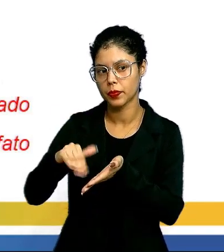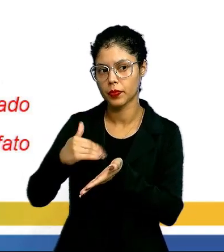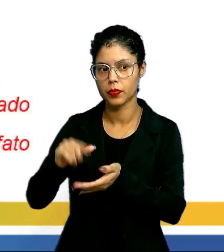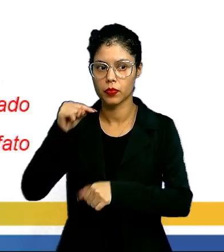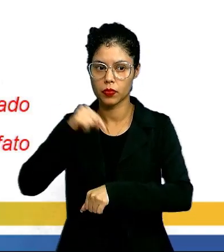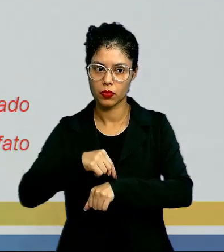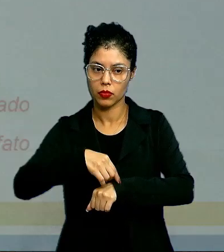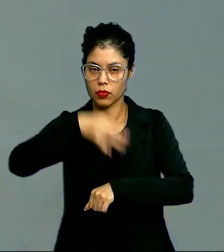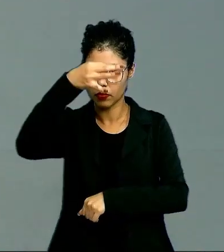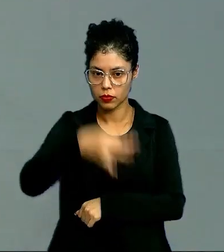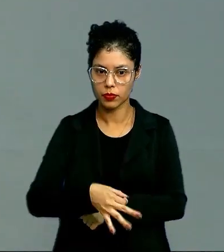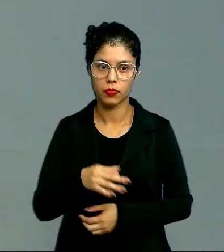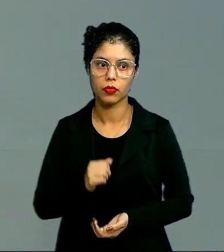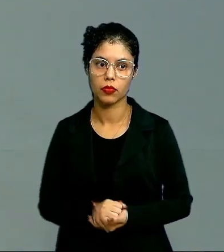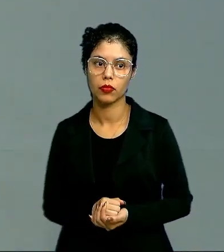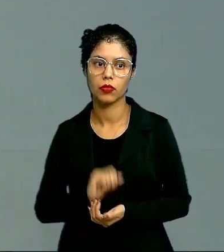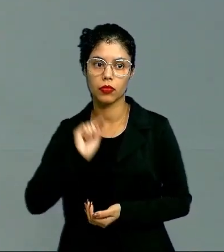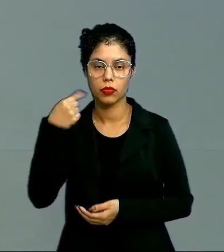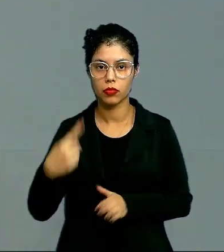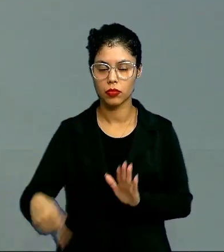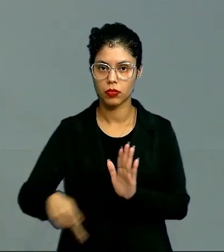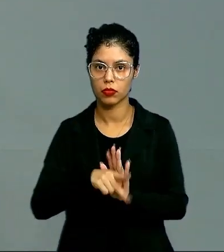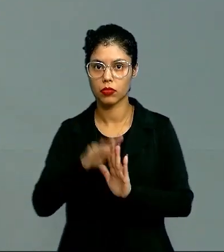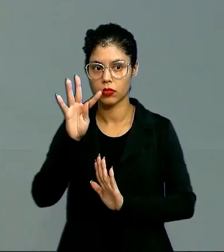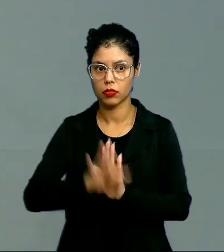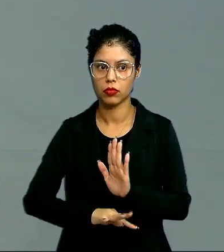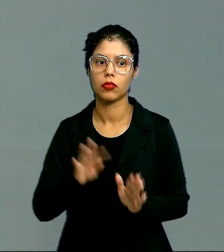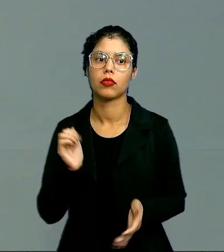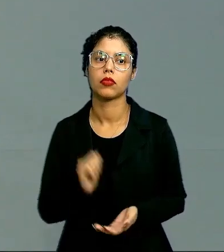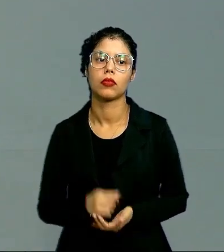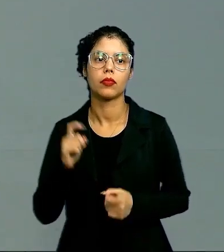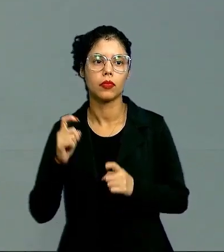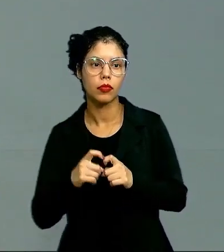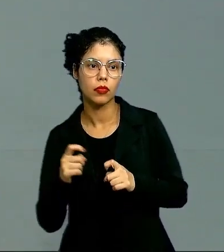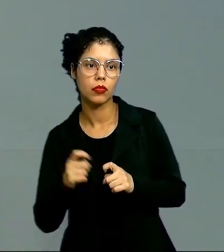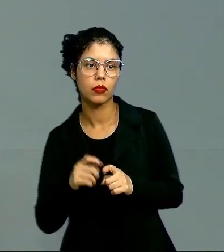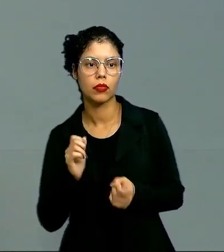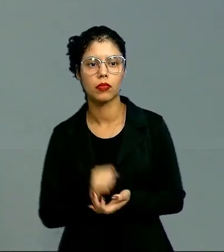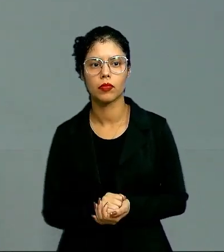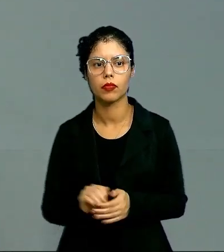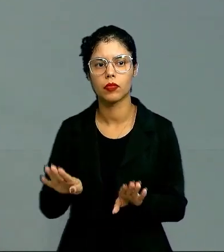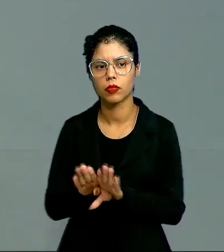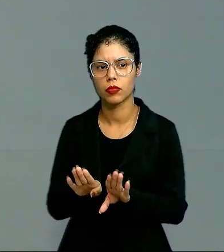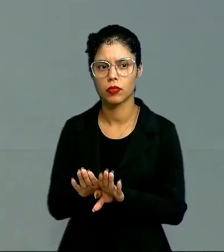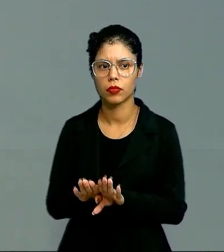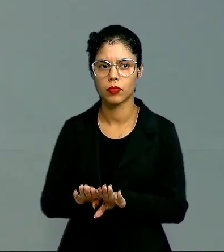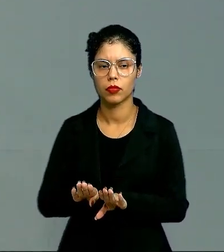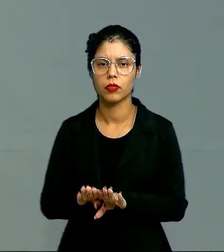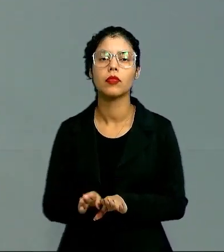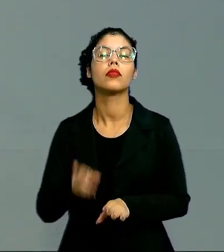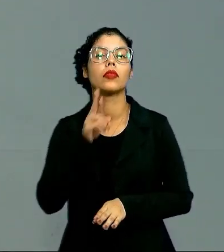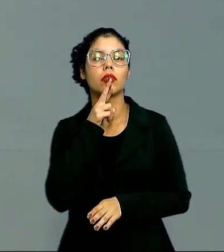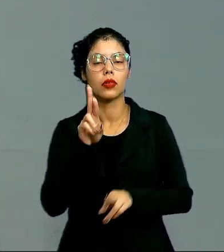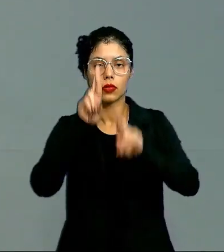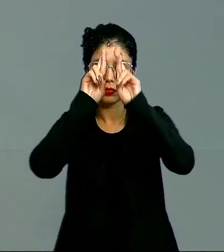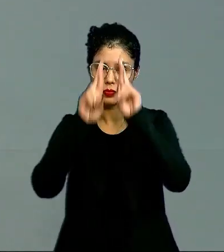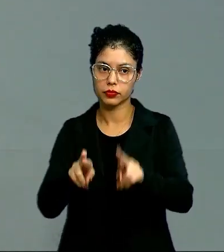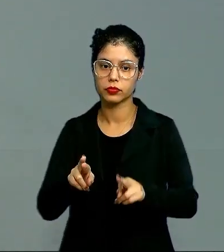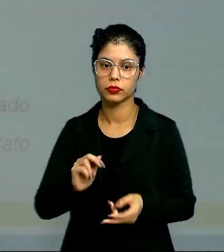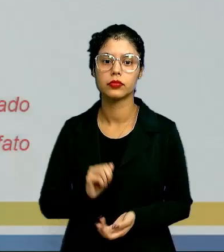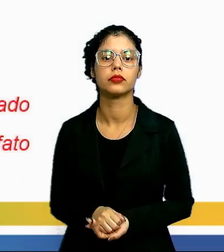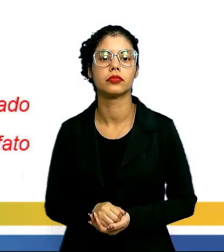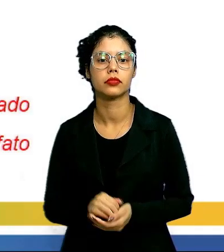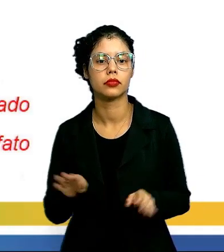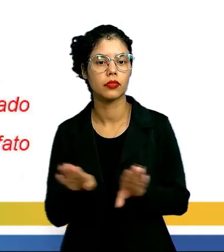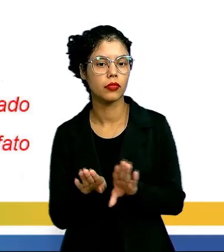em horários específicos. Está lá dentro do texto, né? Que o médico vai indicar o horário e que você vai respeitar esse